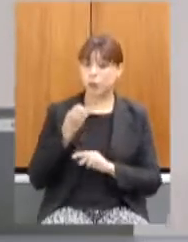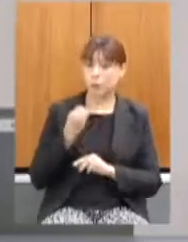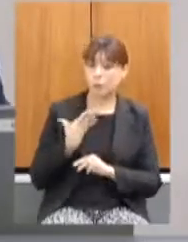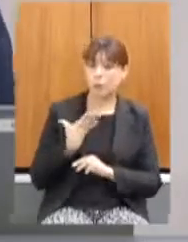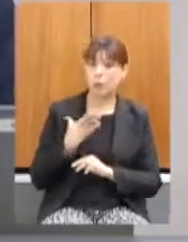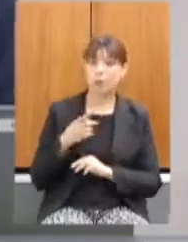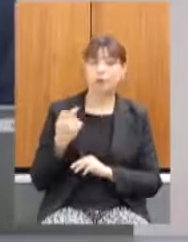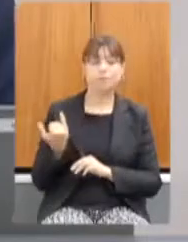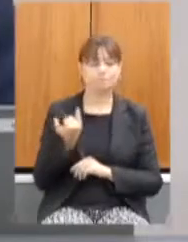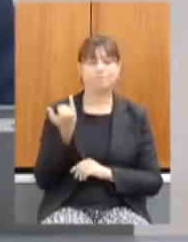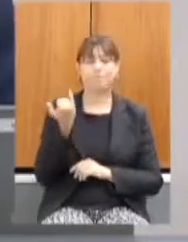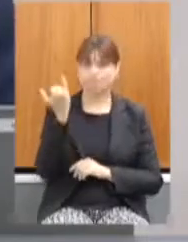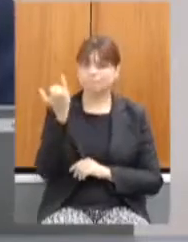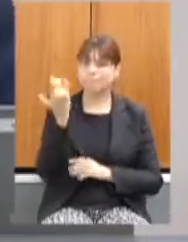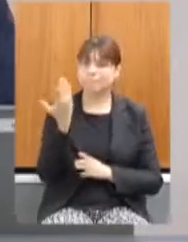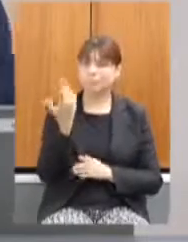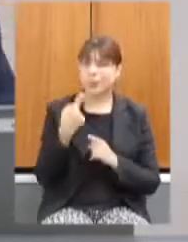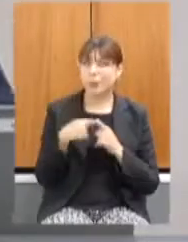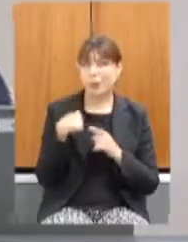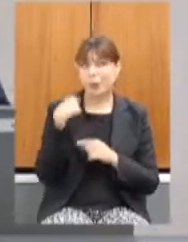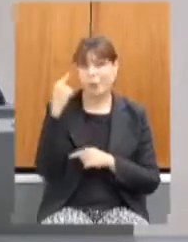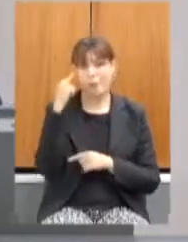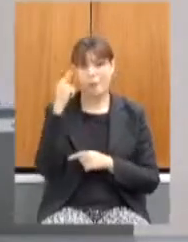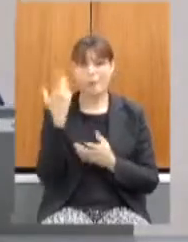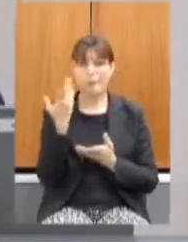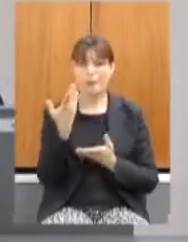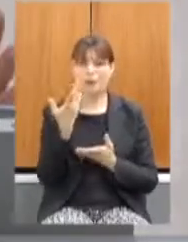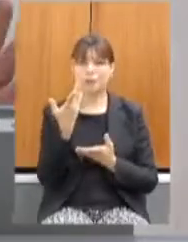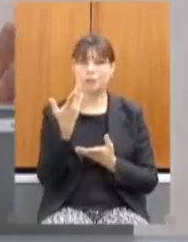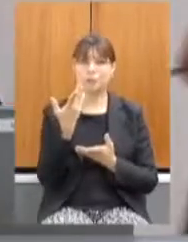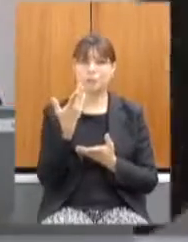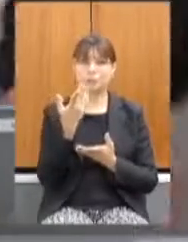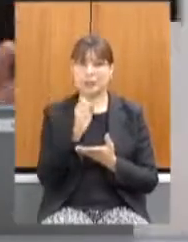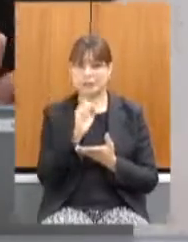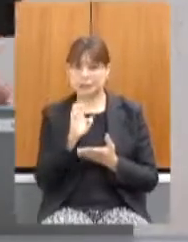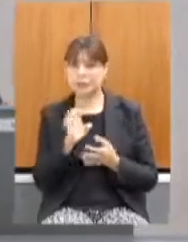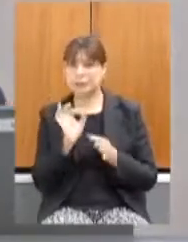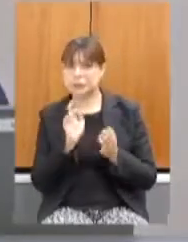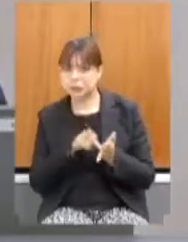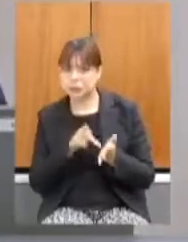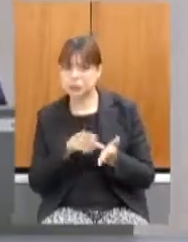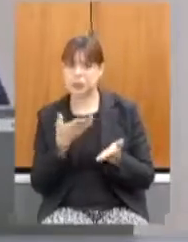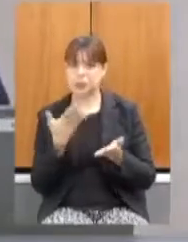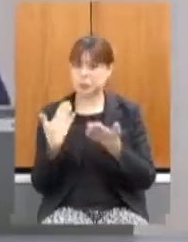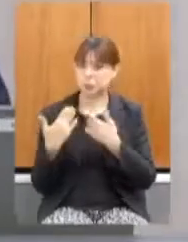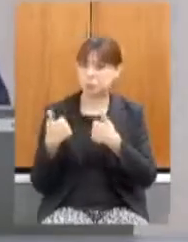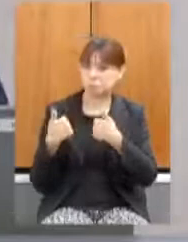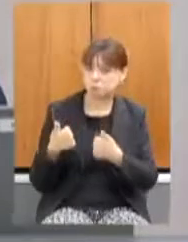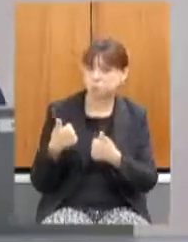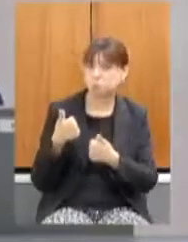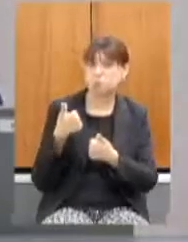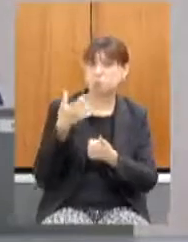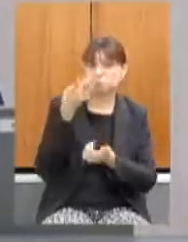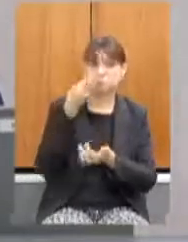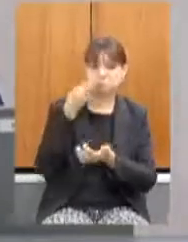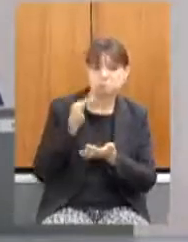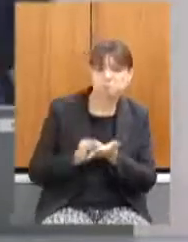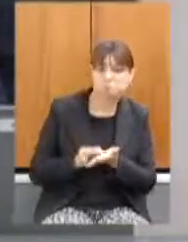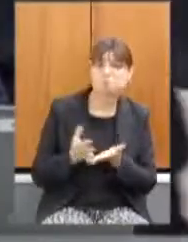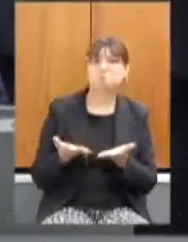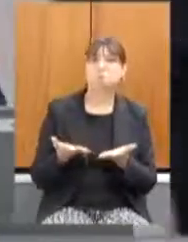porque eu entendo que somente através de um diálogo um diálogo aberto um diálogo Franco é que nós